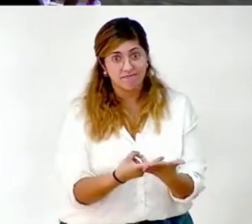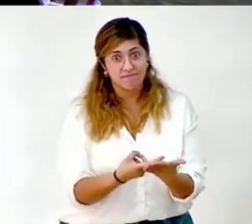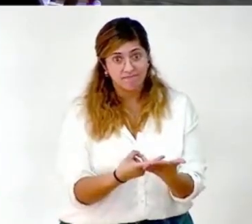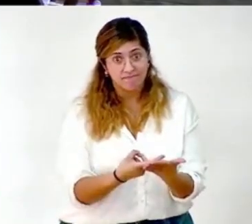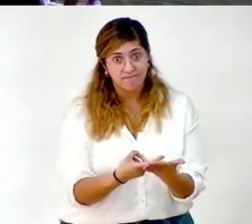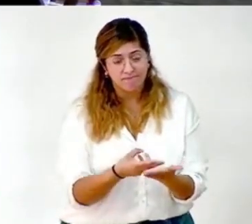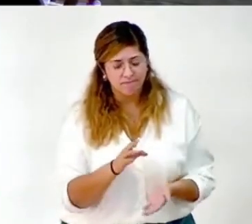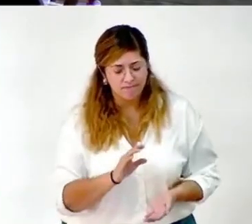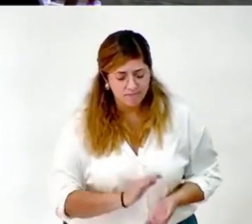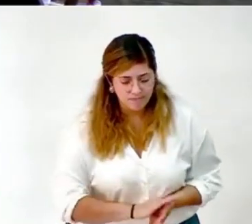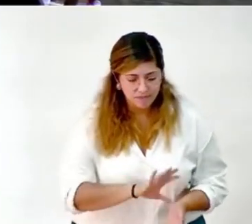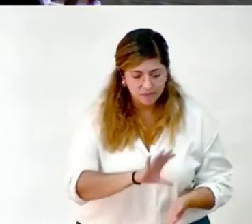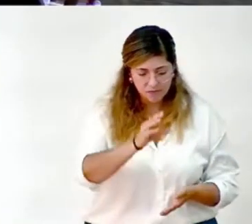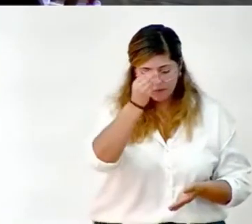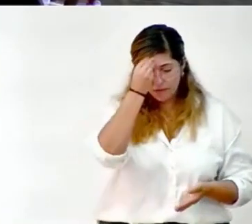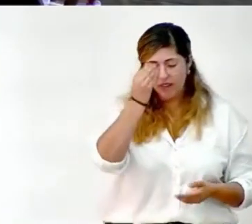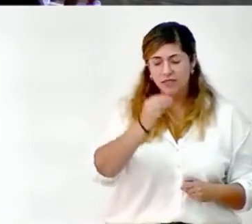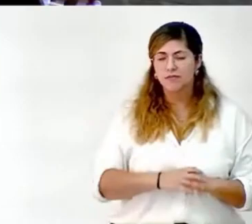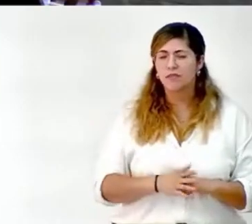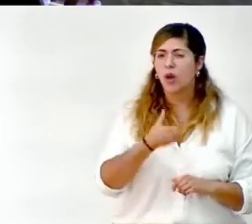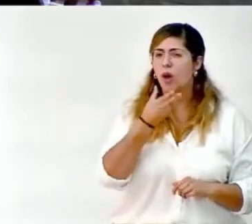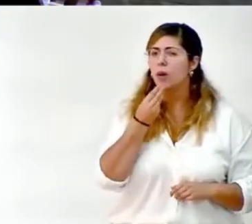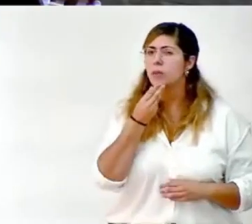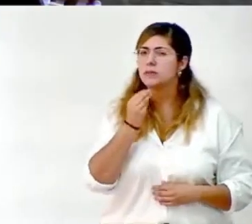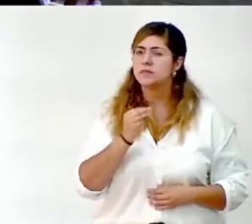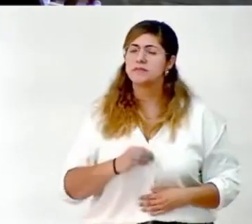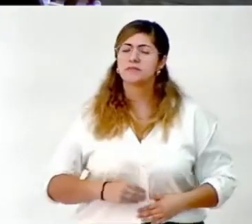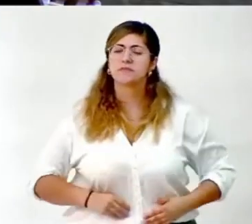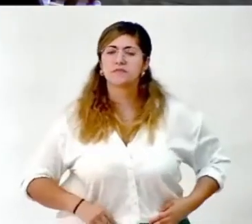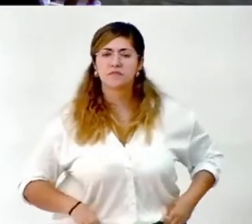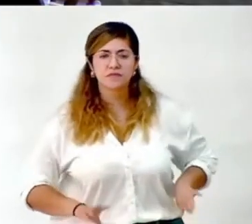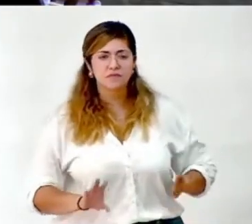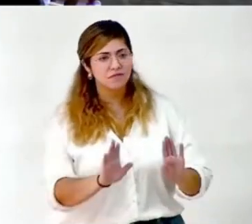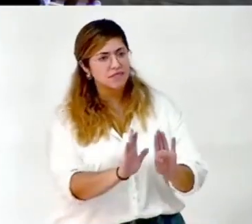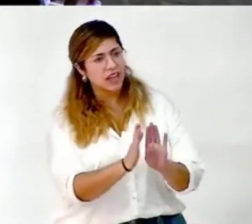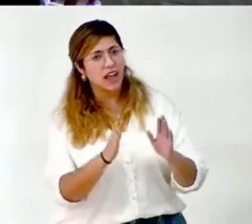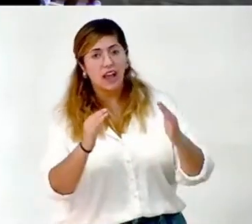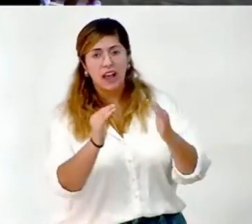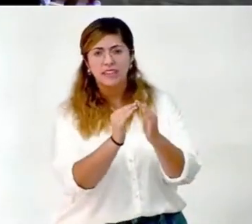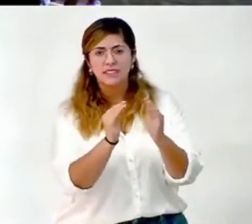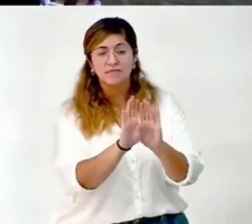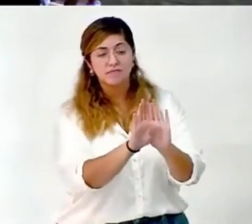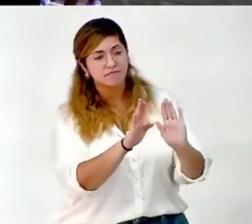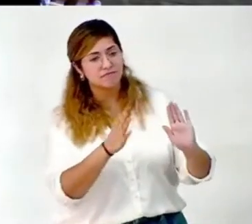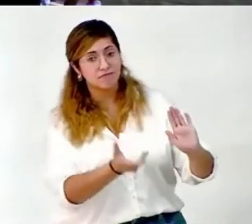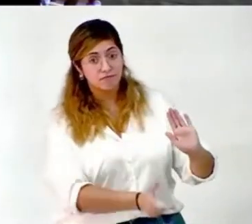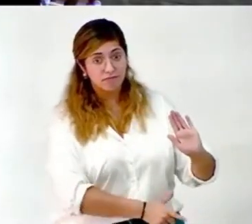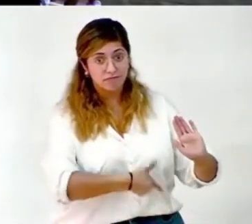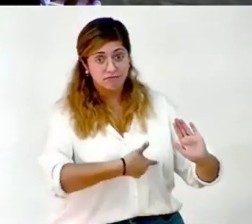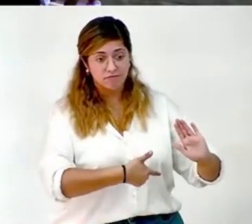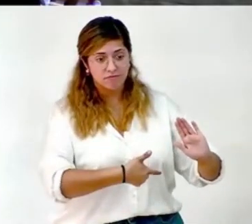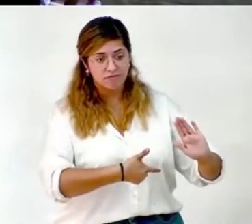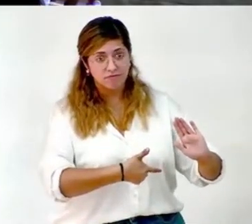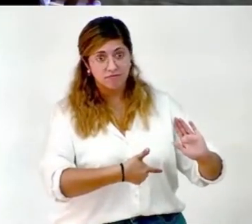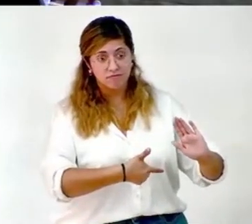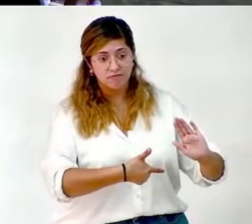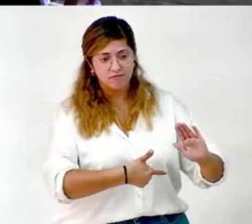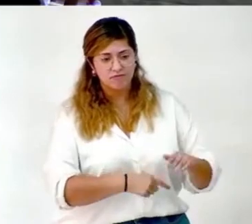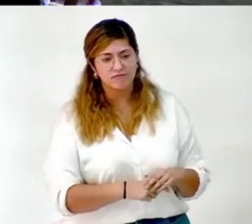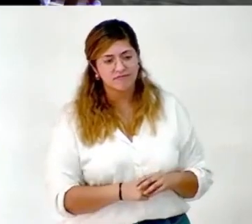Certo dia, então, Charles sai da sua casa com uma arma e entra numa vila